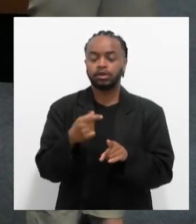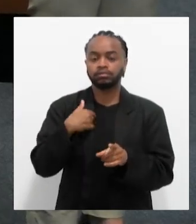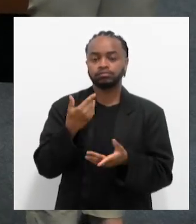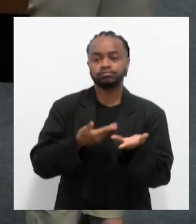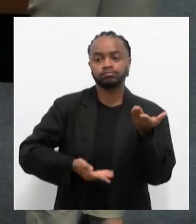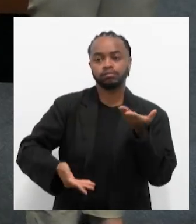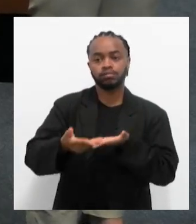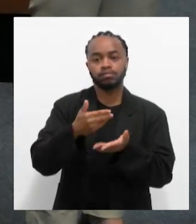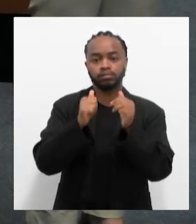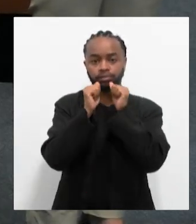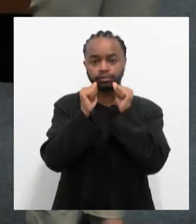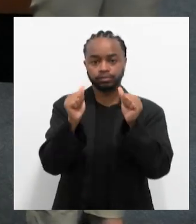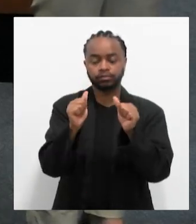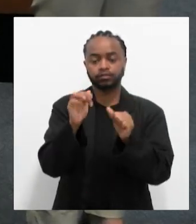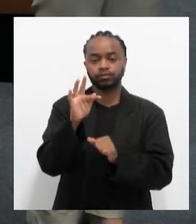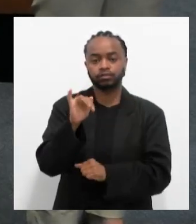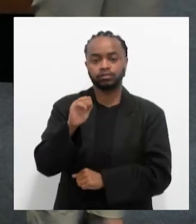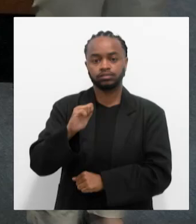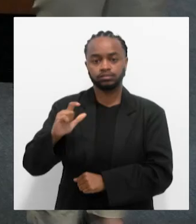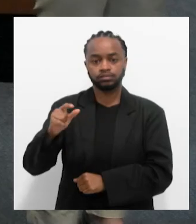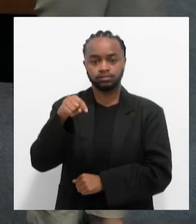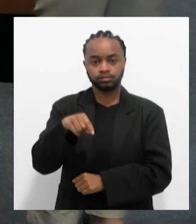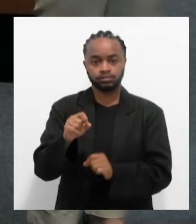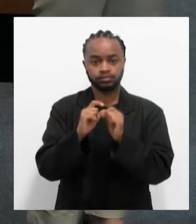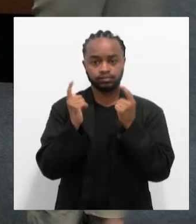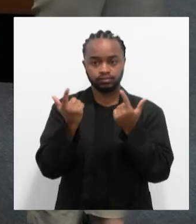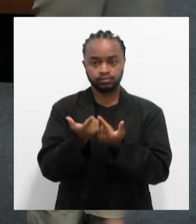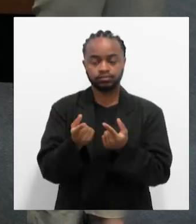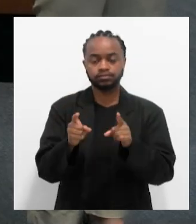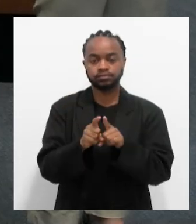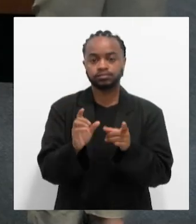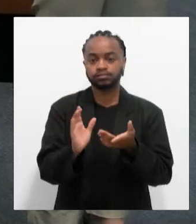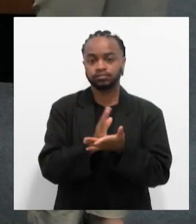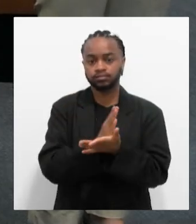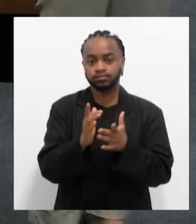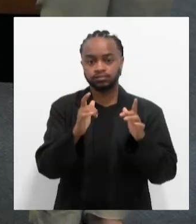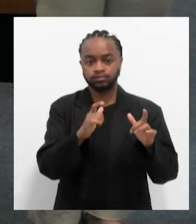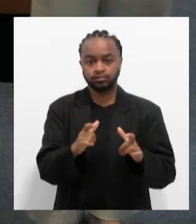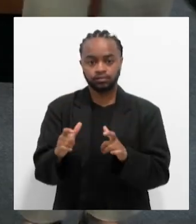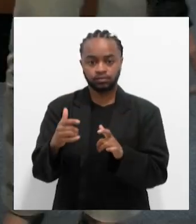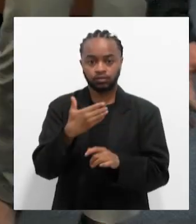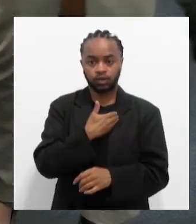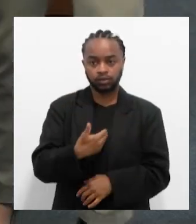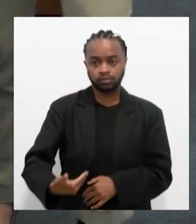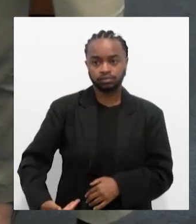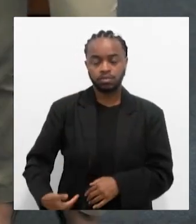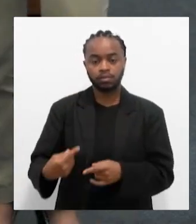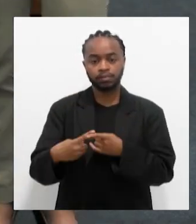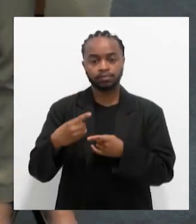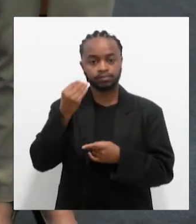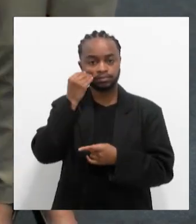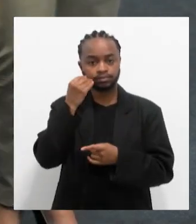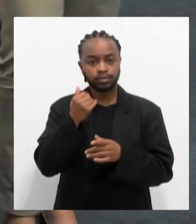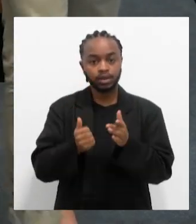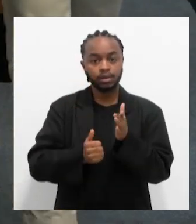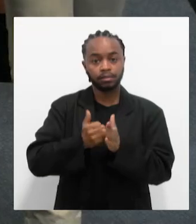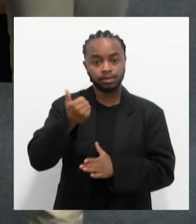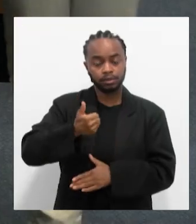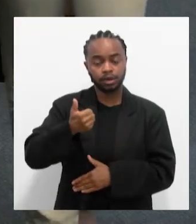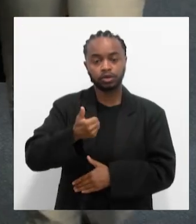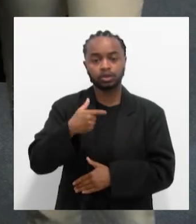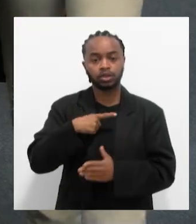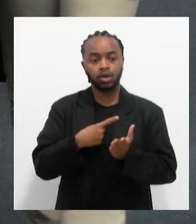dialogado com a assessoria fiscal da Casa, com alguns setores do governo também, para que a gente possa, em primeiro lugar, o compromisso do presidente